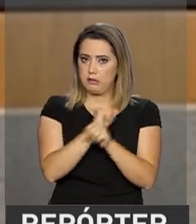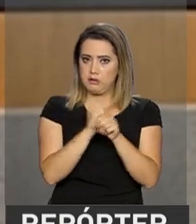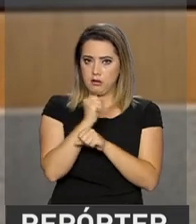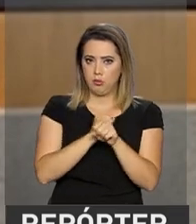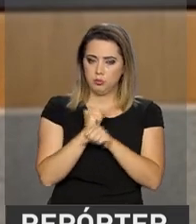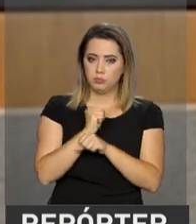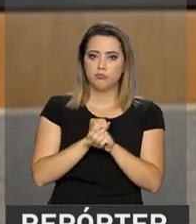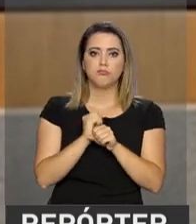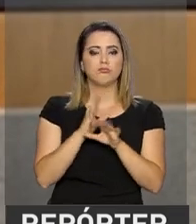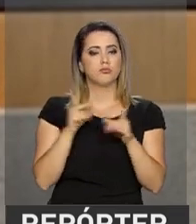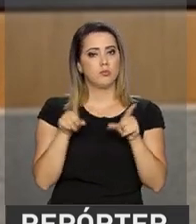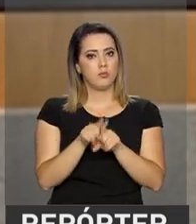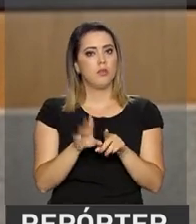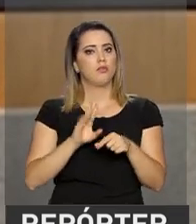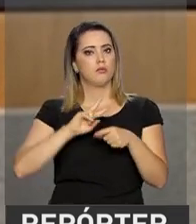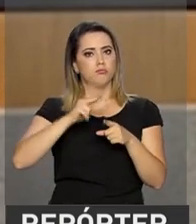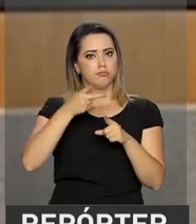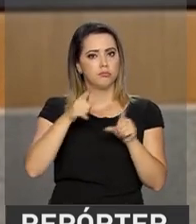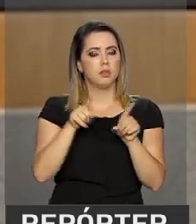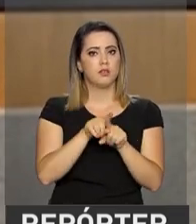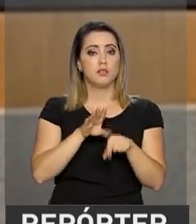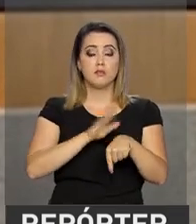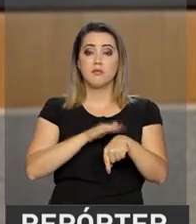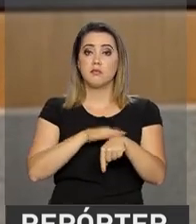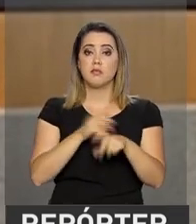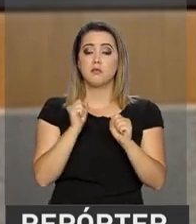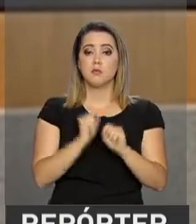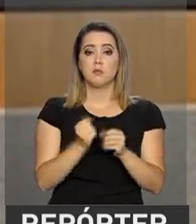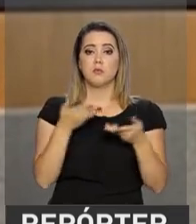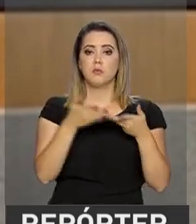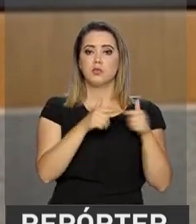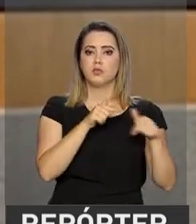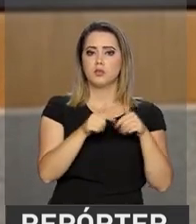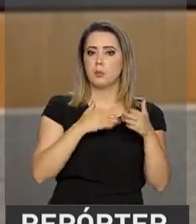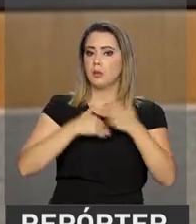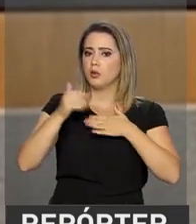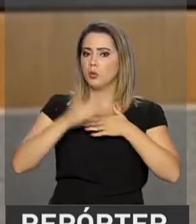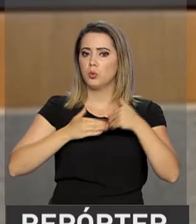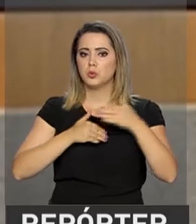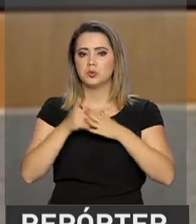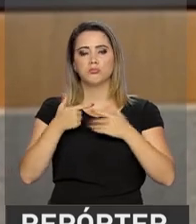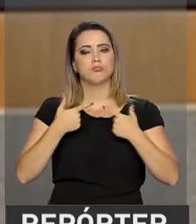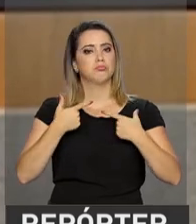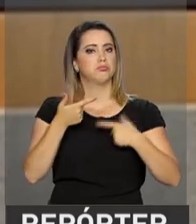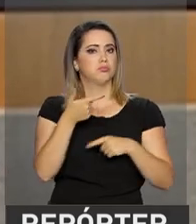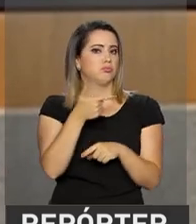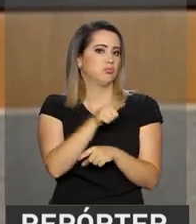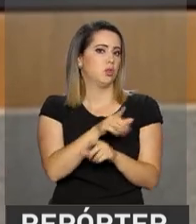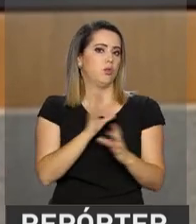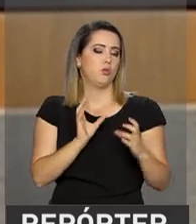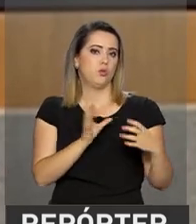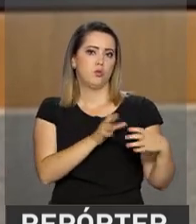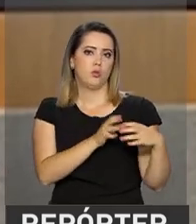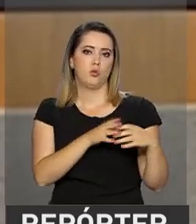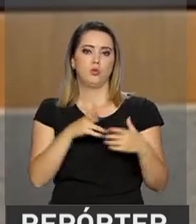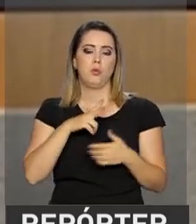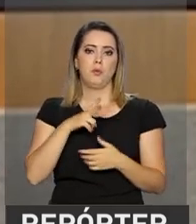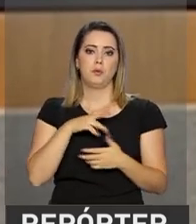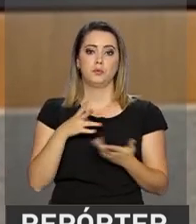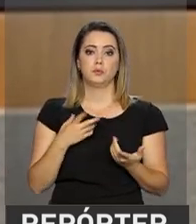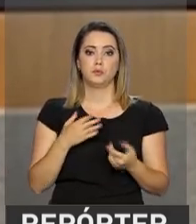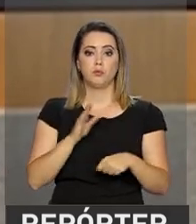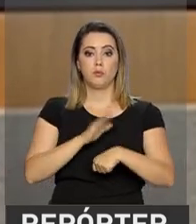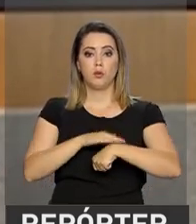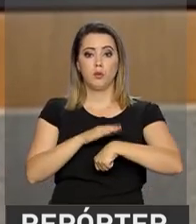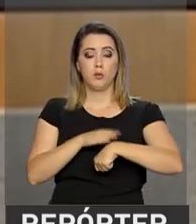pelo mesmo período e durante esse tempo eles podem exercer qualquer actividade em instituições privadas o